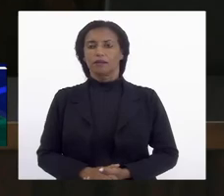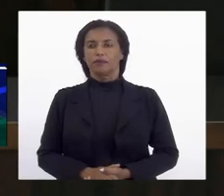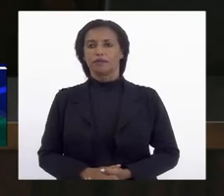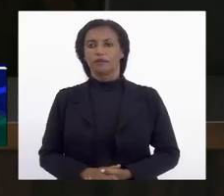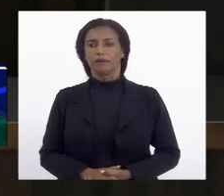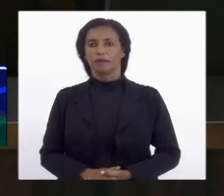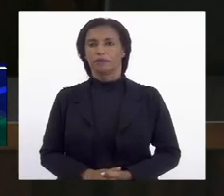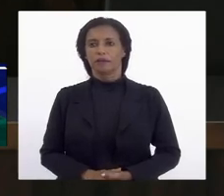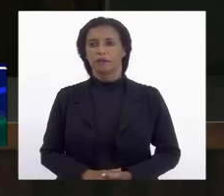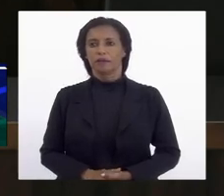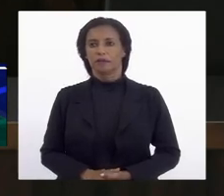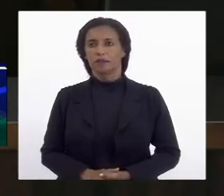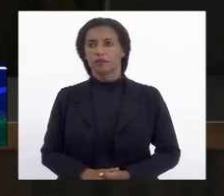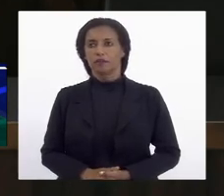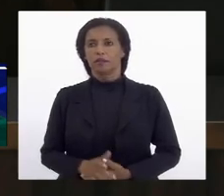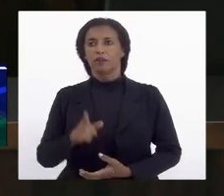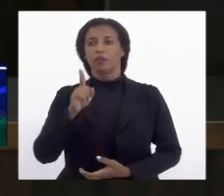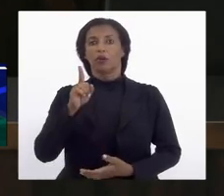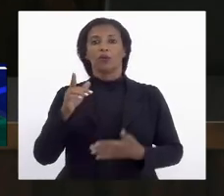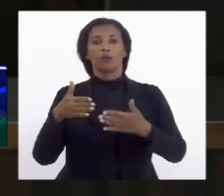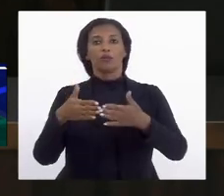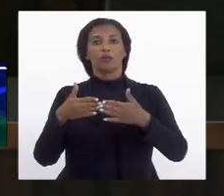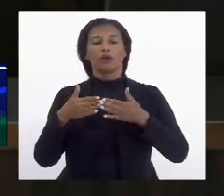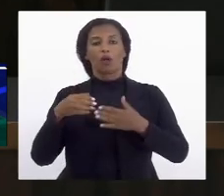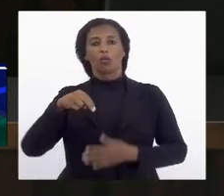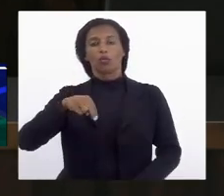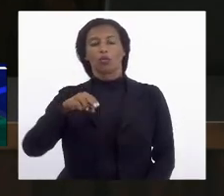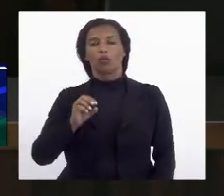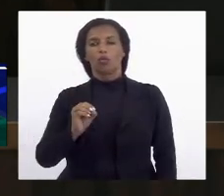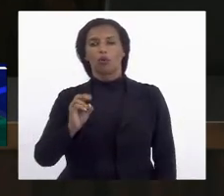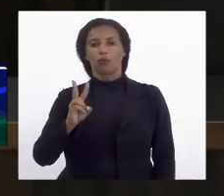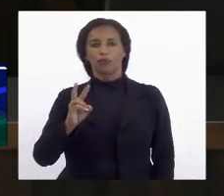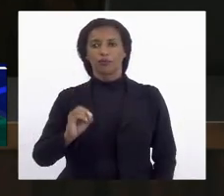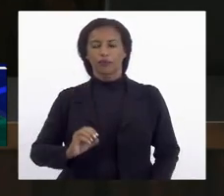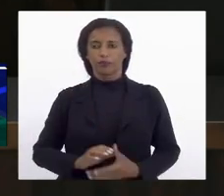promulgação com voto de abstenção do novo